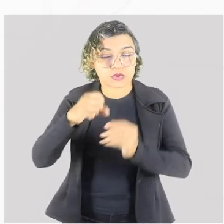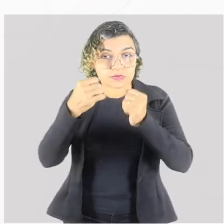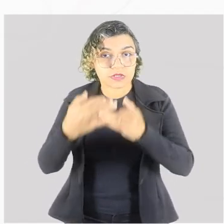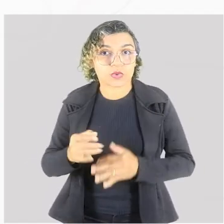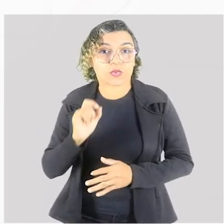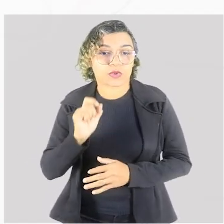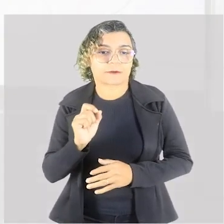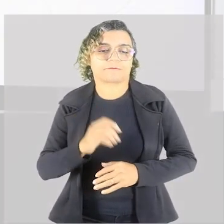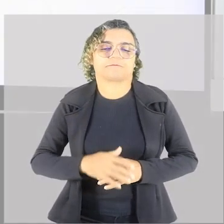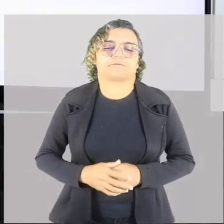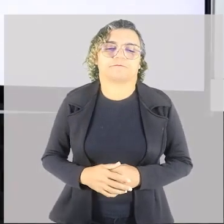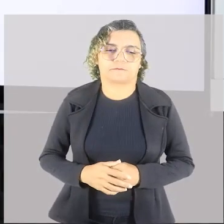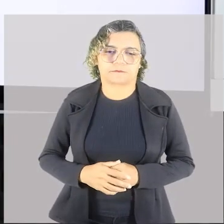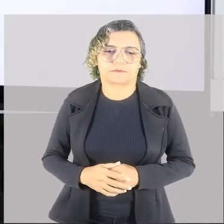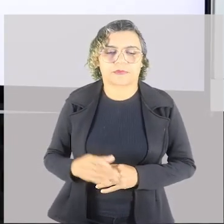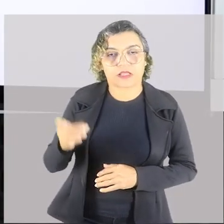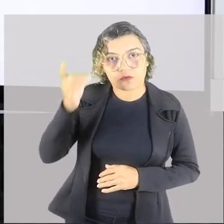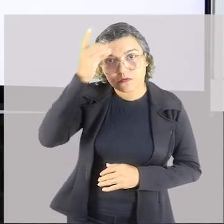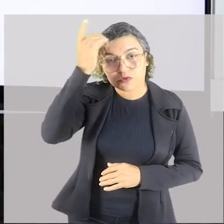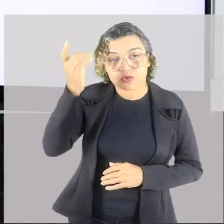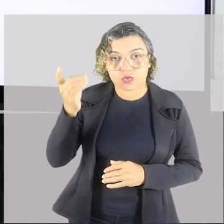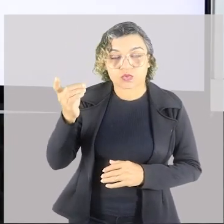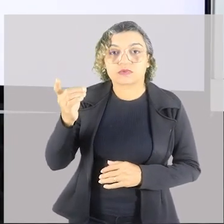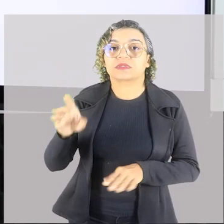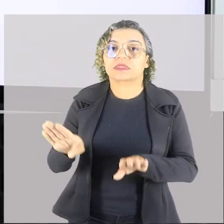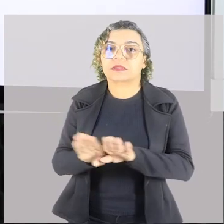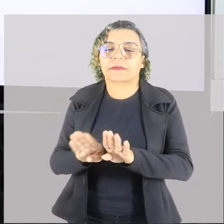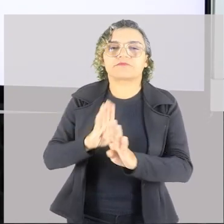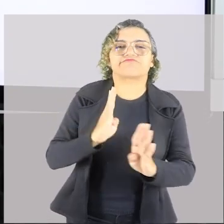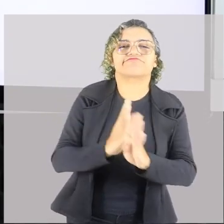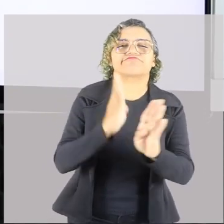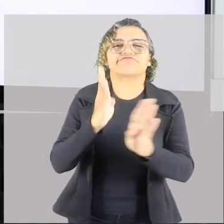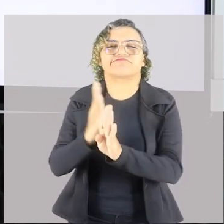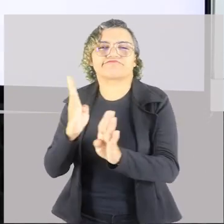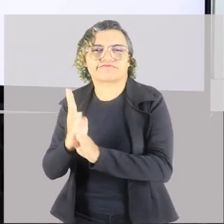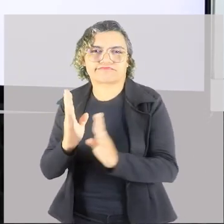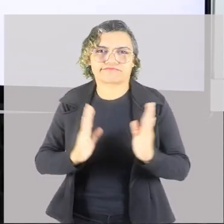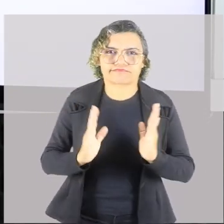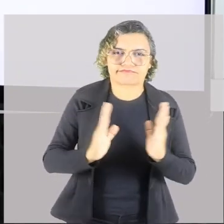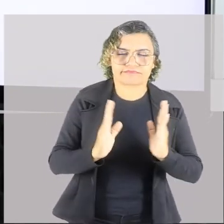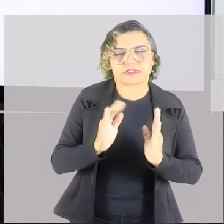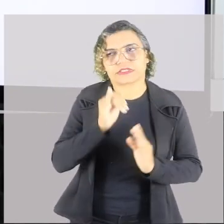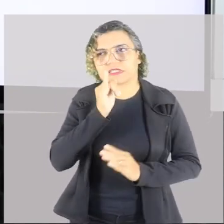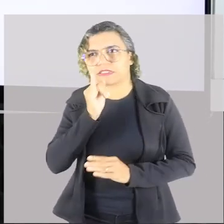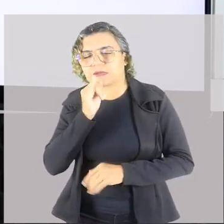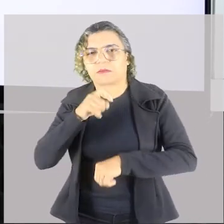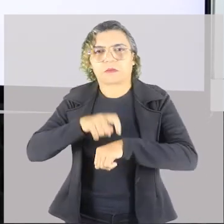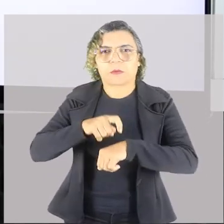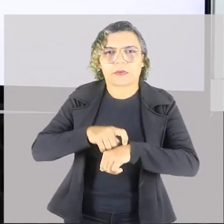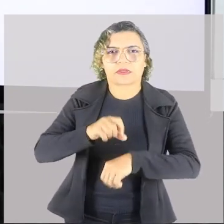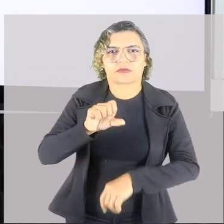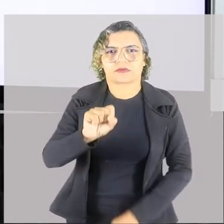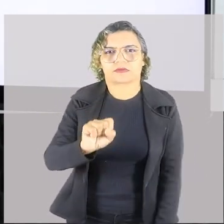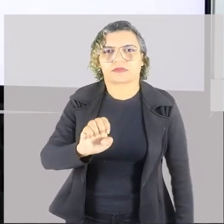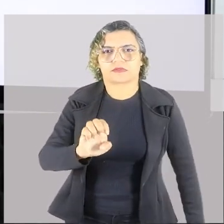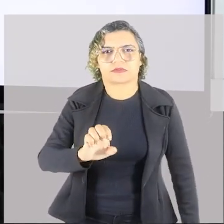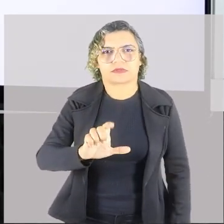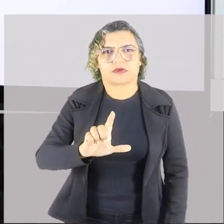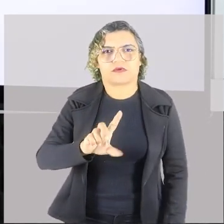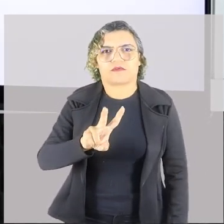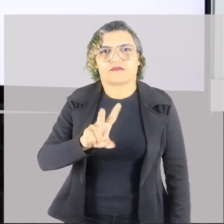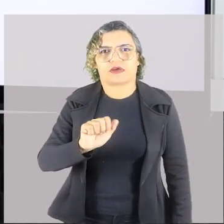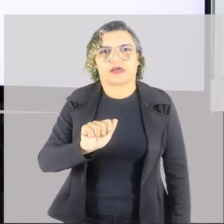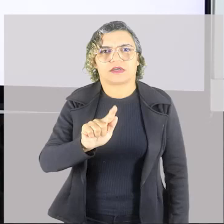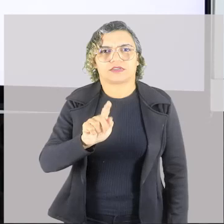humana são as invenções e descobertas que existem nessa fase, seja na selvageria, na barbárie ou na